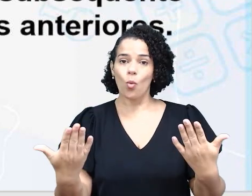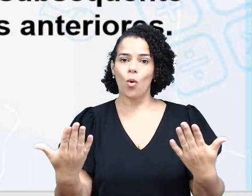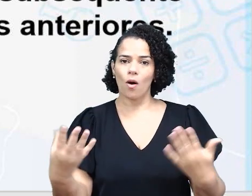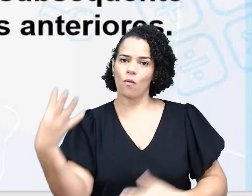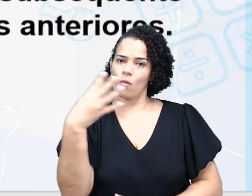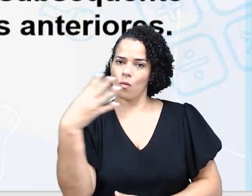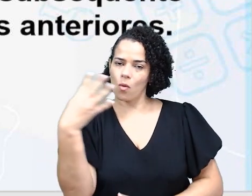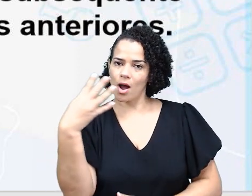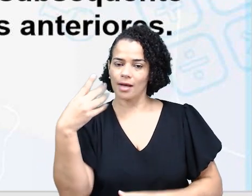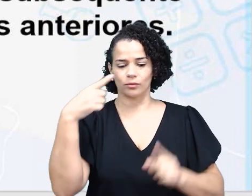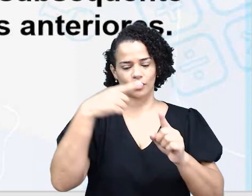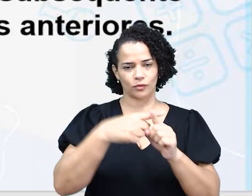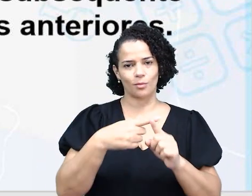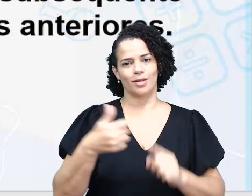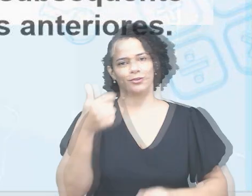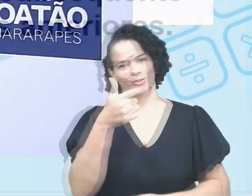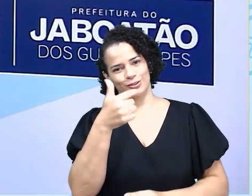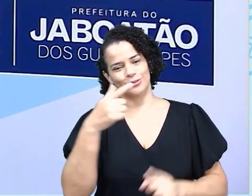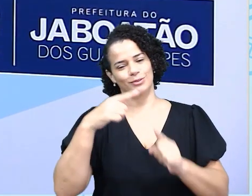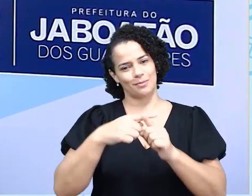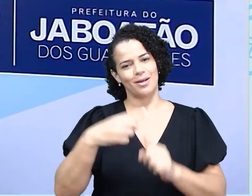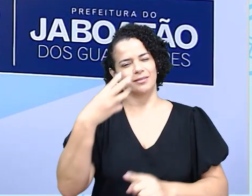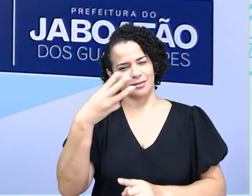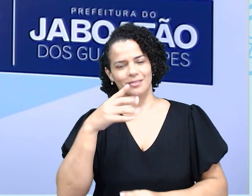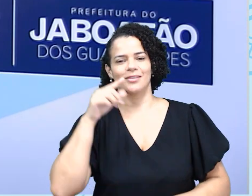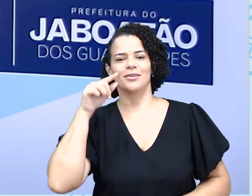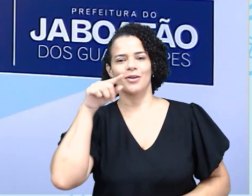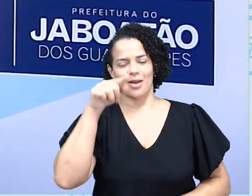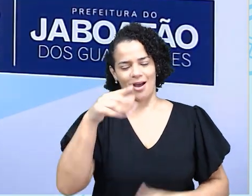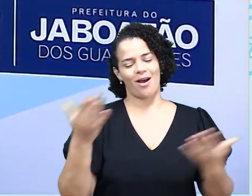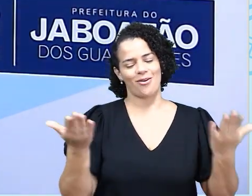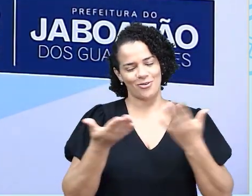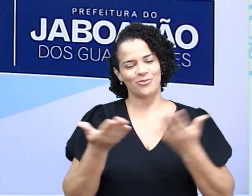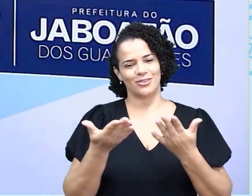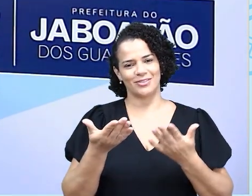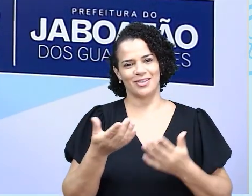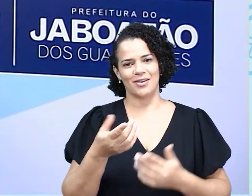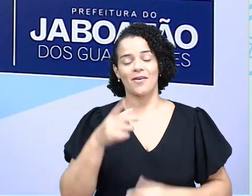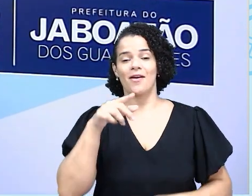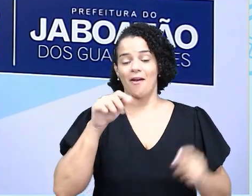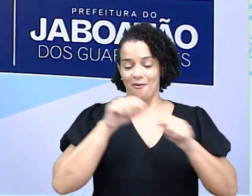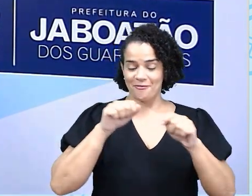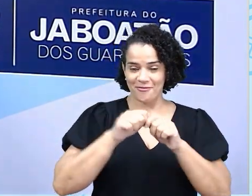soma do segundo mais o terceiro. O resto é com você. Faça e mostre ao seu